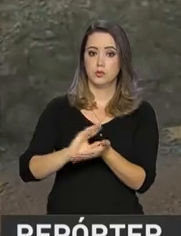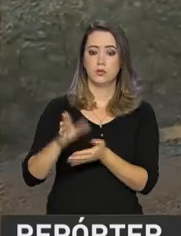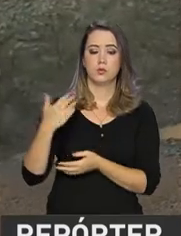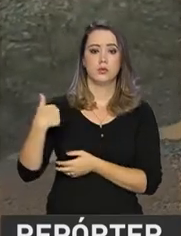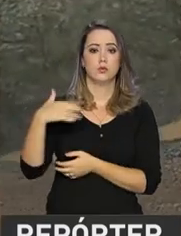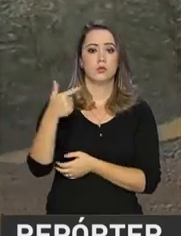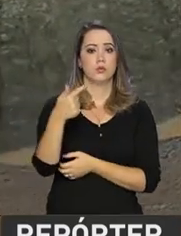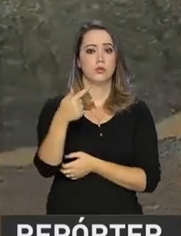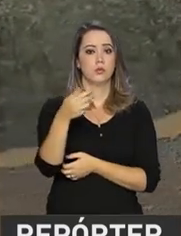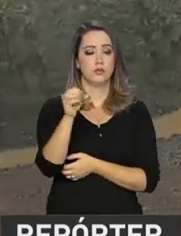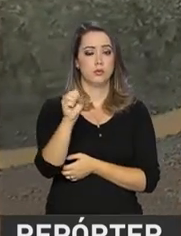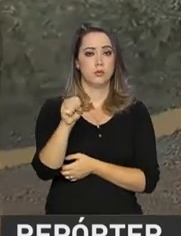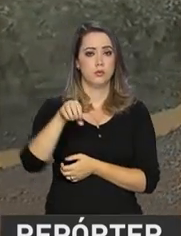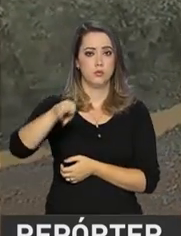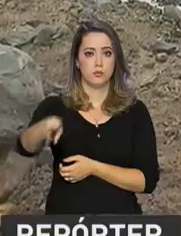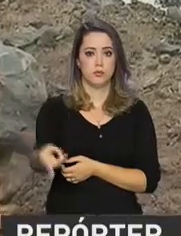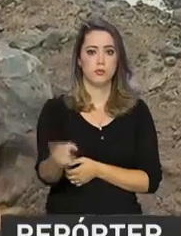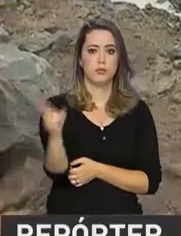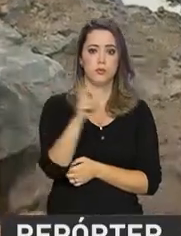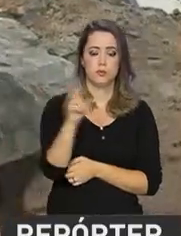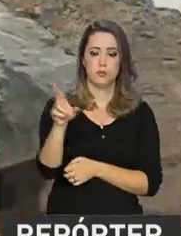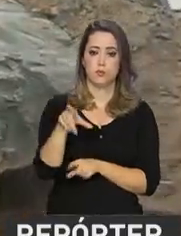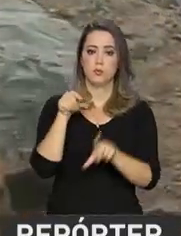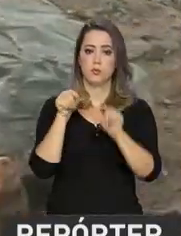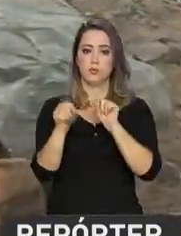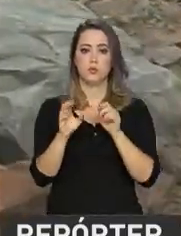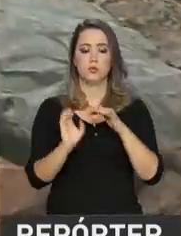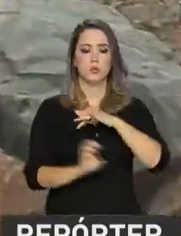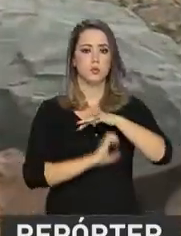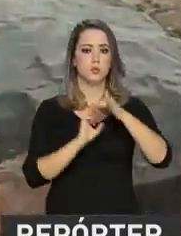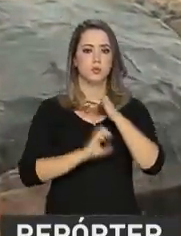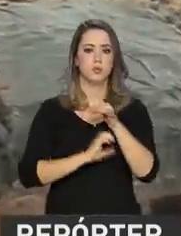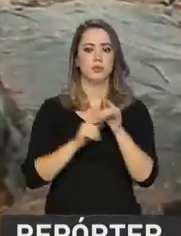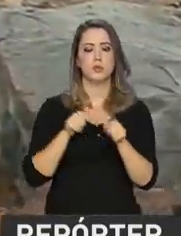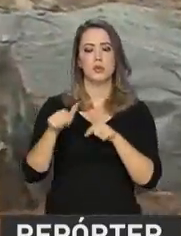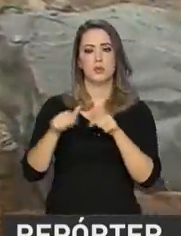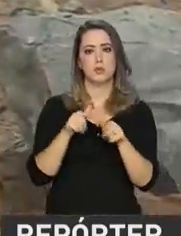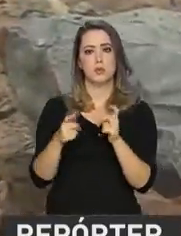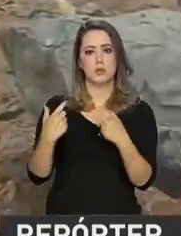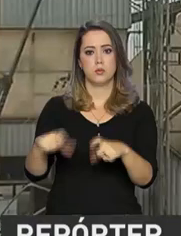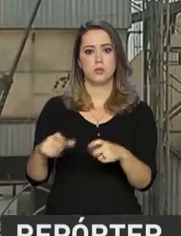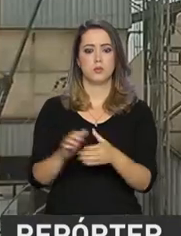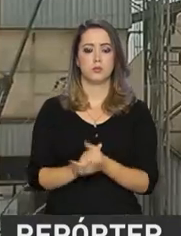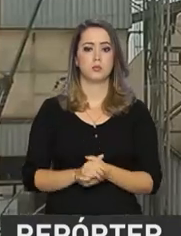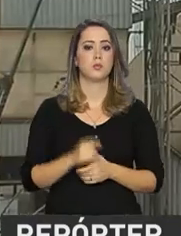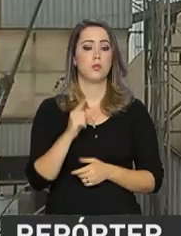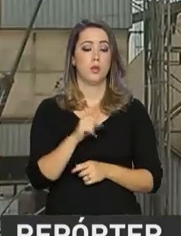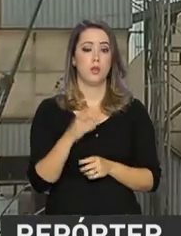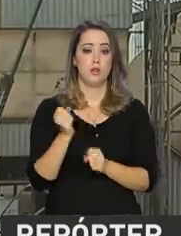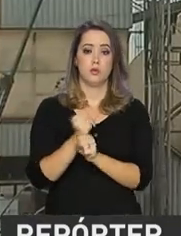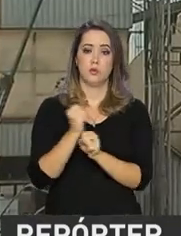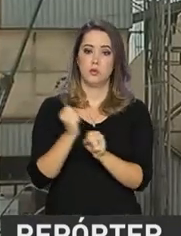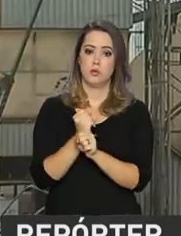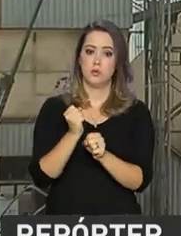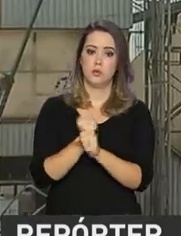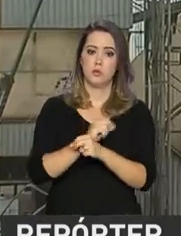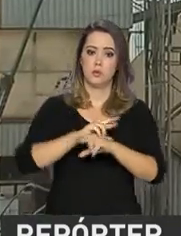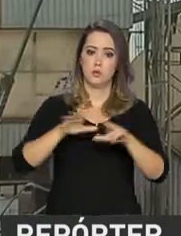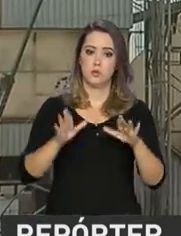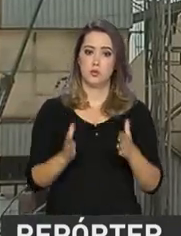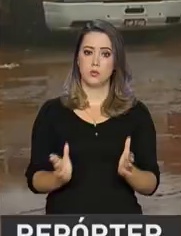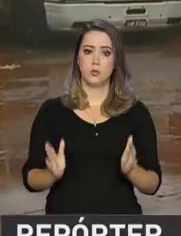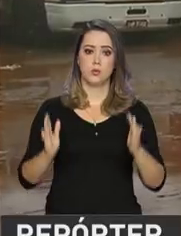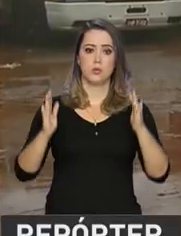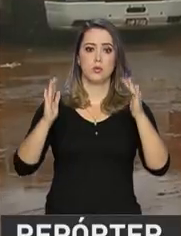de 78 milhões de reais e selecionar empresas para operar no local. Elas vão construir armazéns